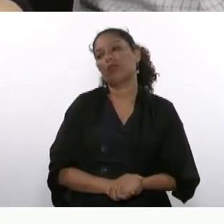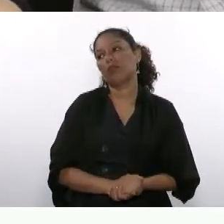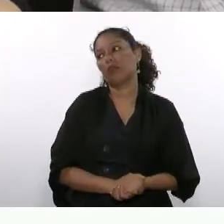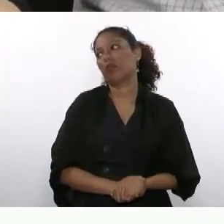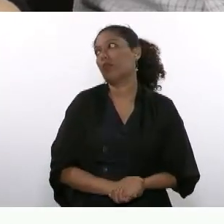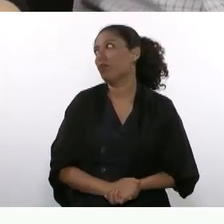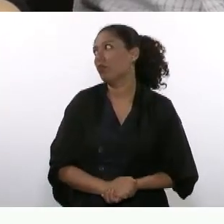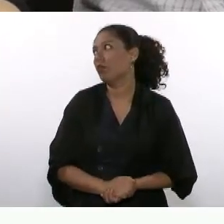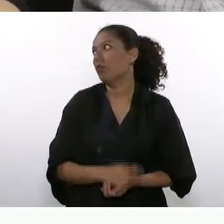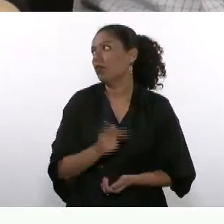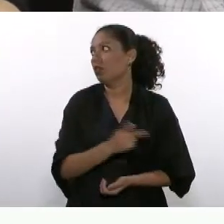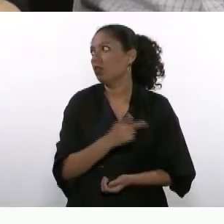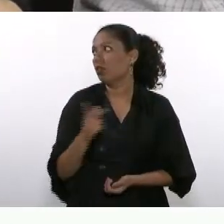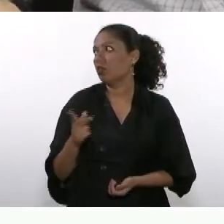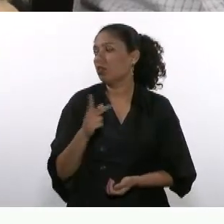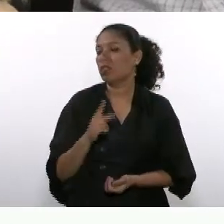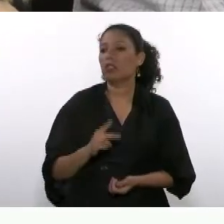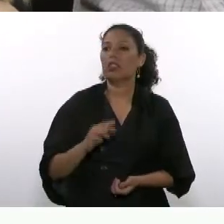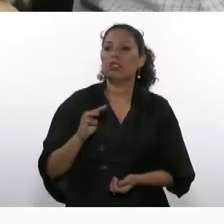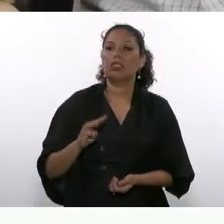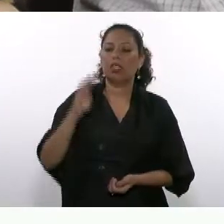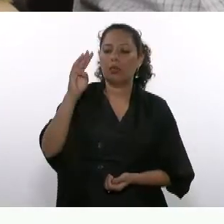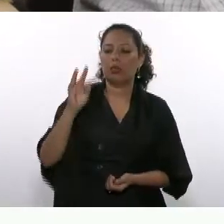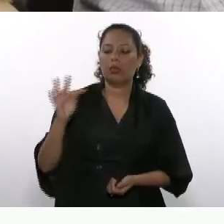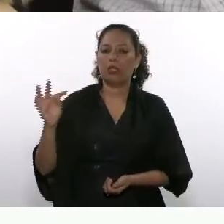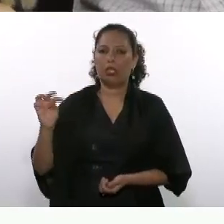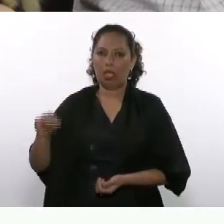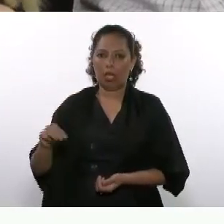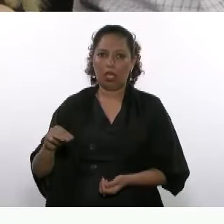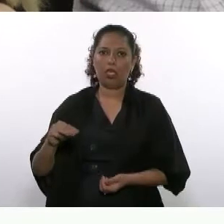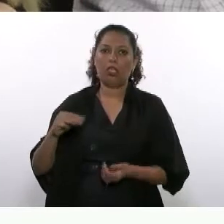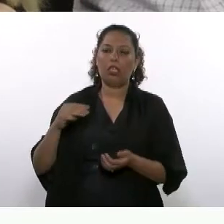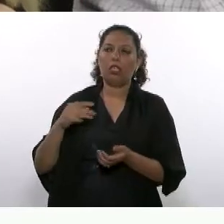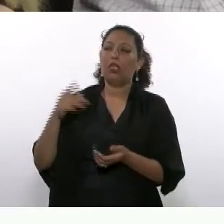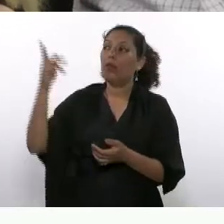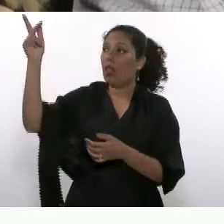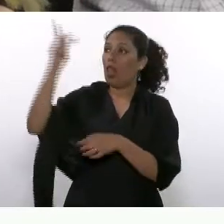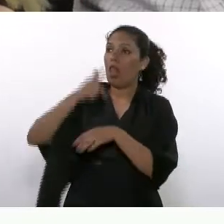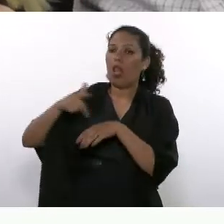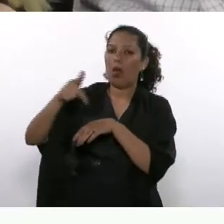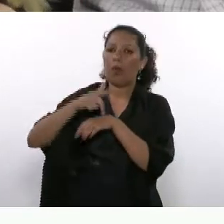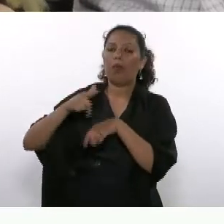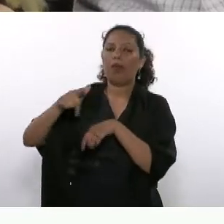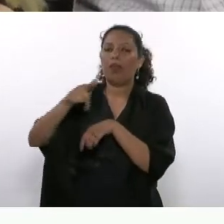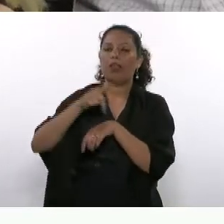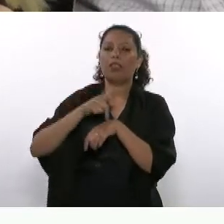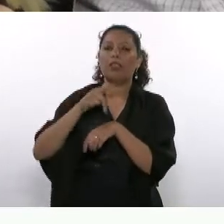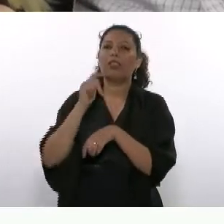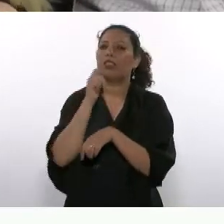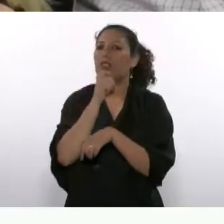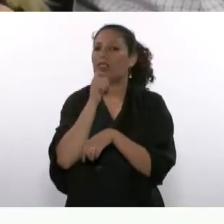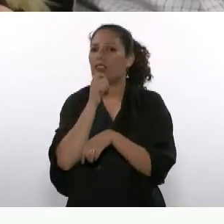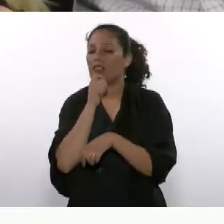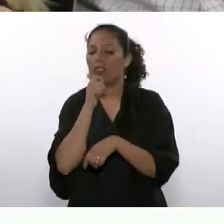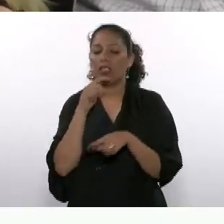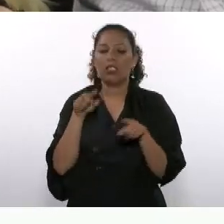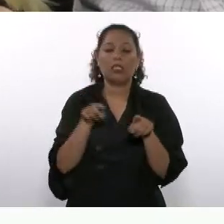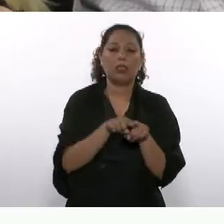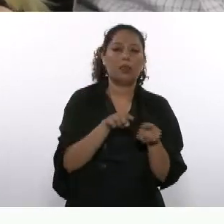Esses 2 últimos é o WTM em Londres, onde agora está o secretário com o governador, e o Festures em Gramado,